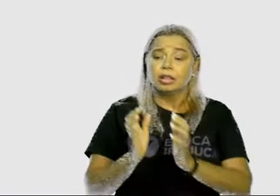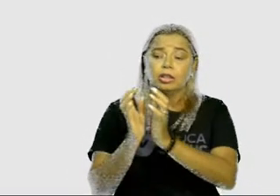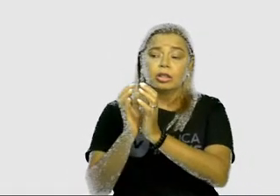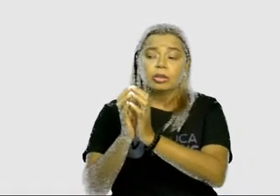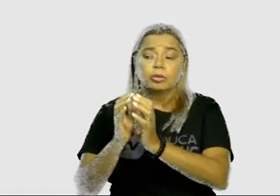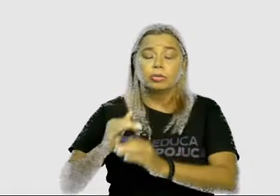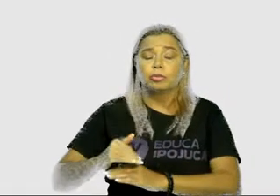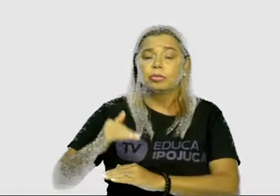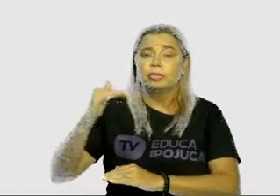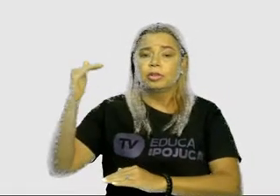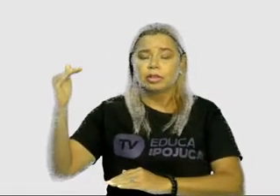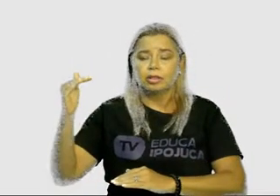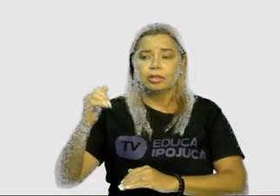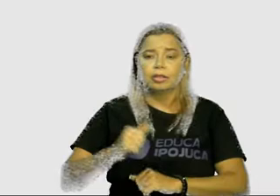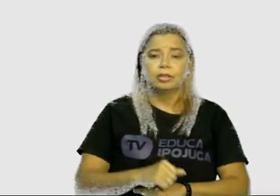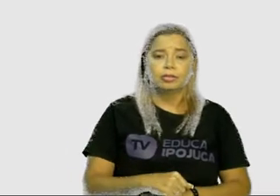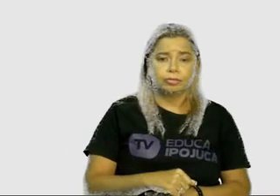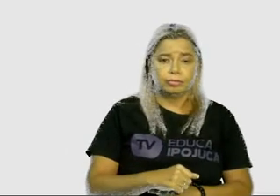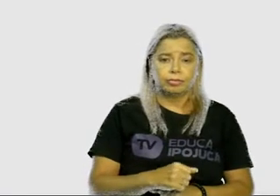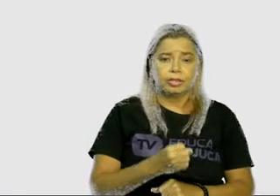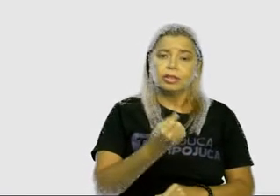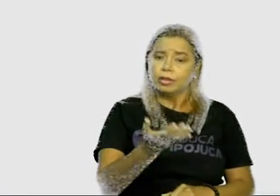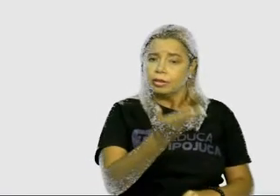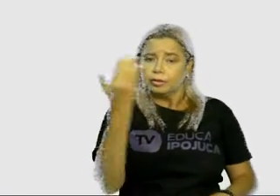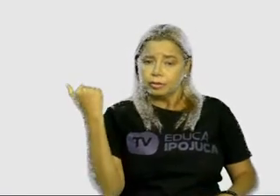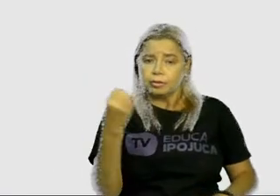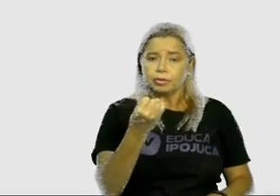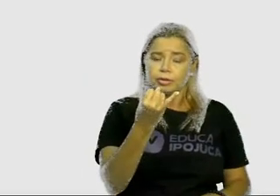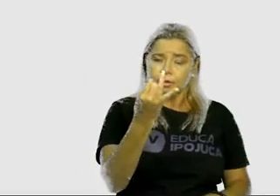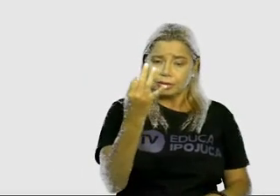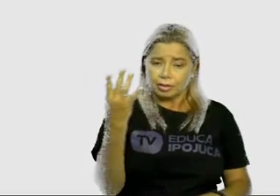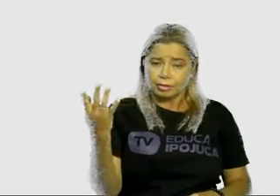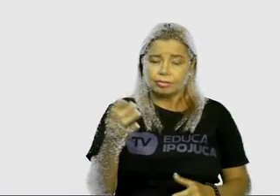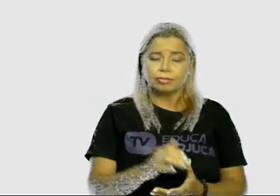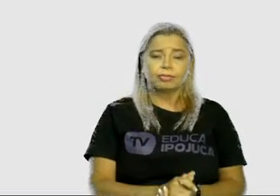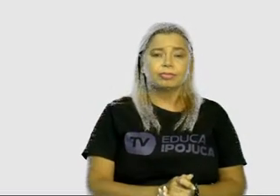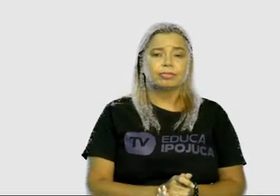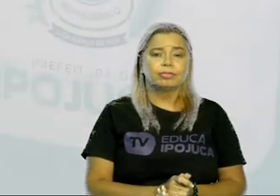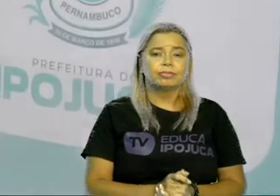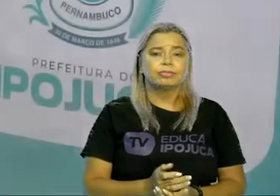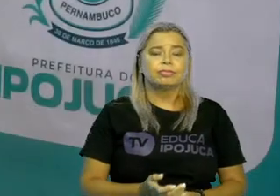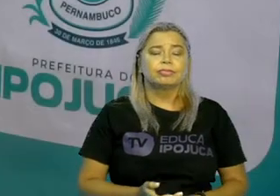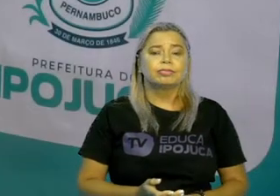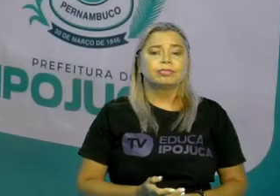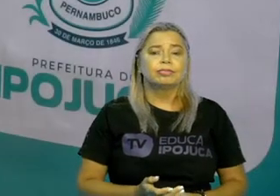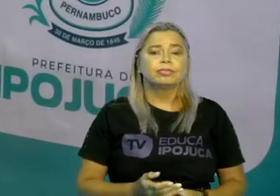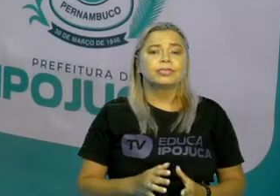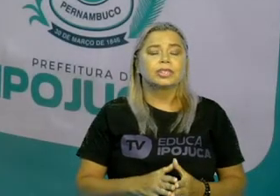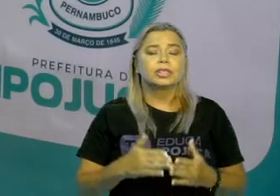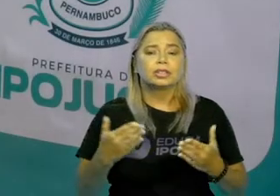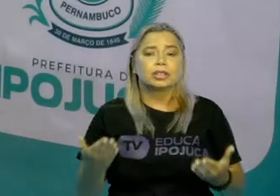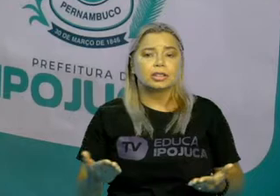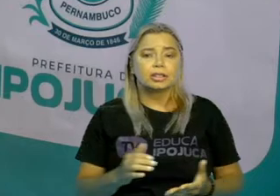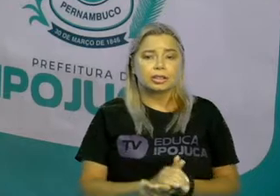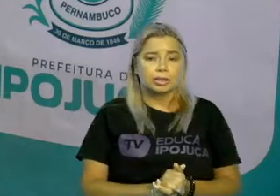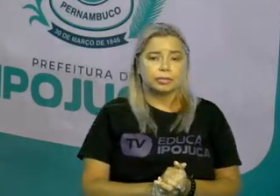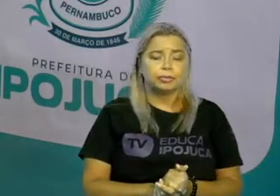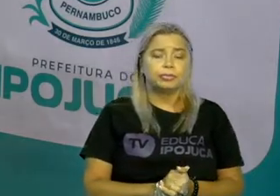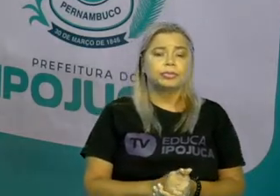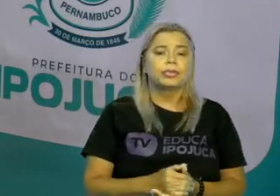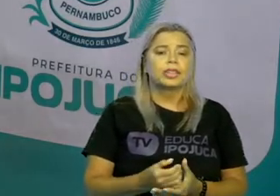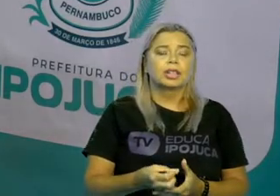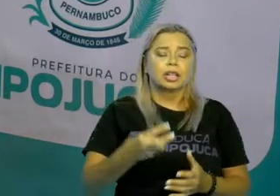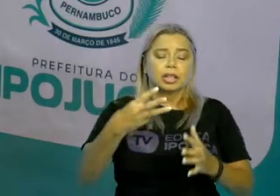gente só faz o quê? Contando. Vamos contar? Sendo assim, Diego, Eduardo e